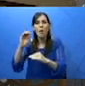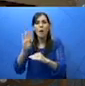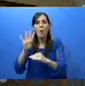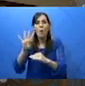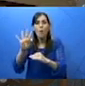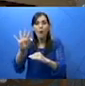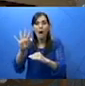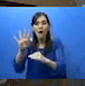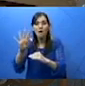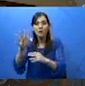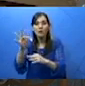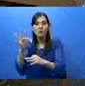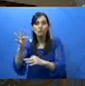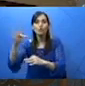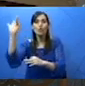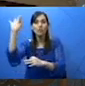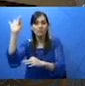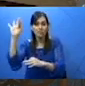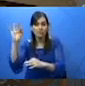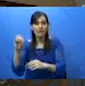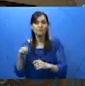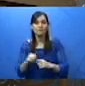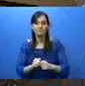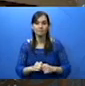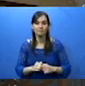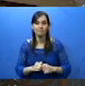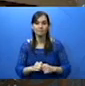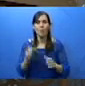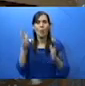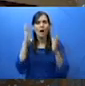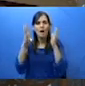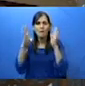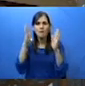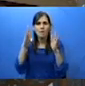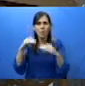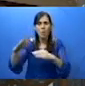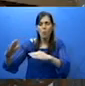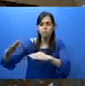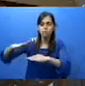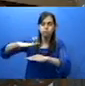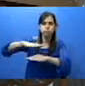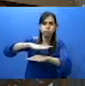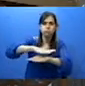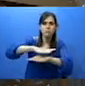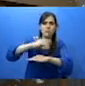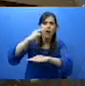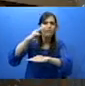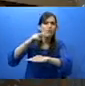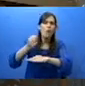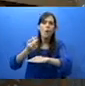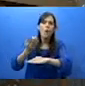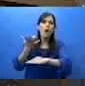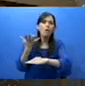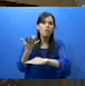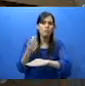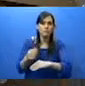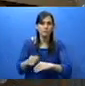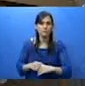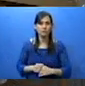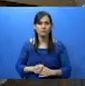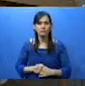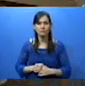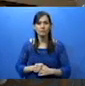que entrar na balança para medir, tá bom? Para pesar. Vamos para a próxima? Unidade de medida